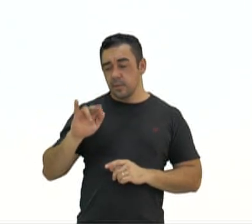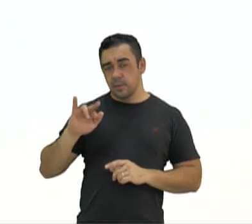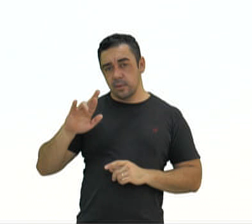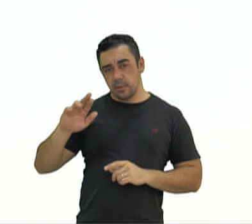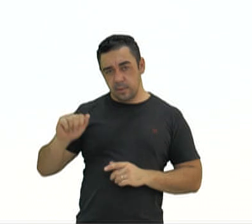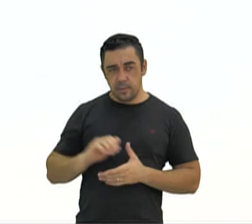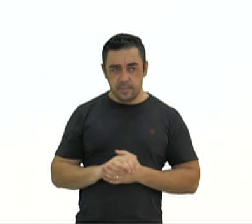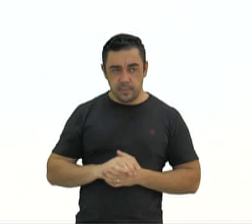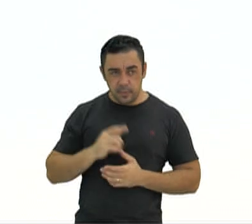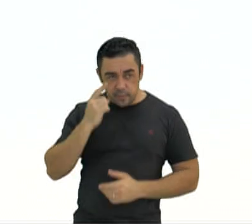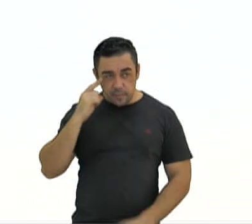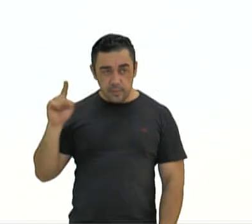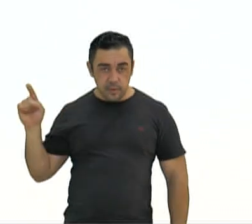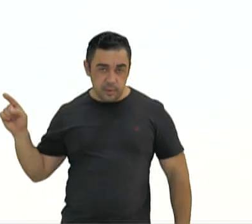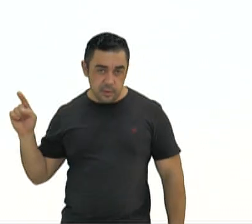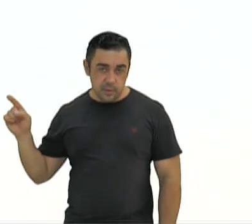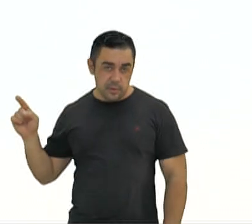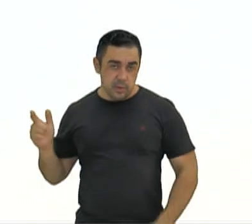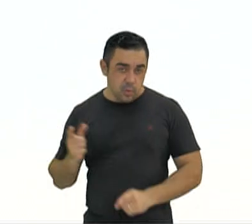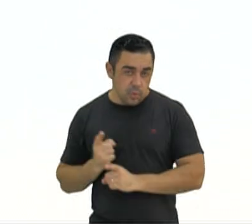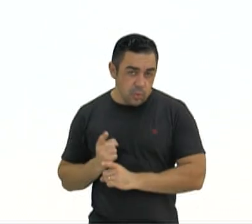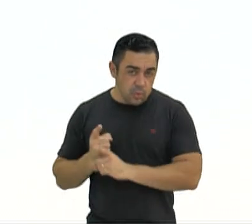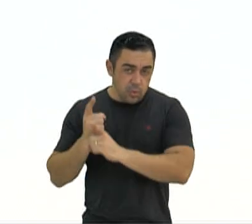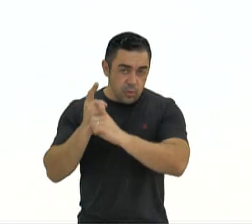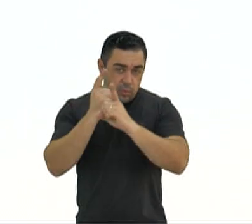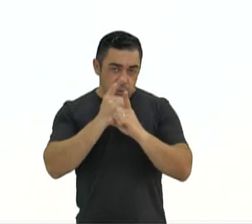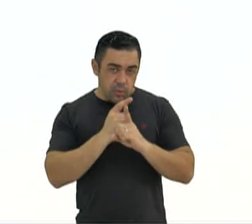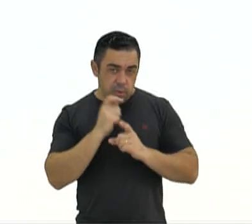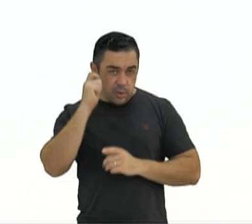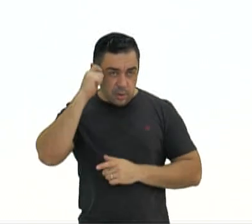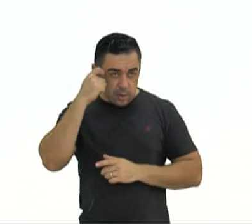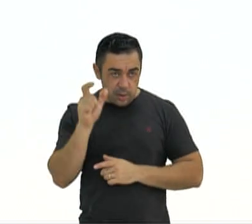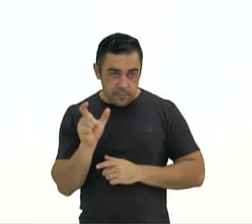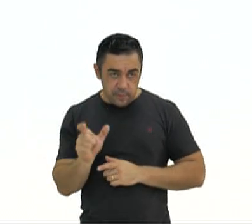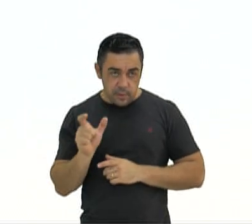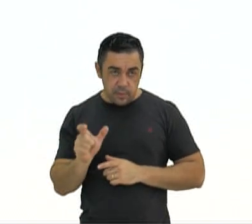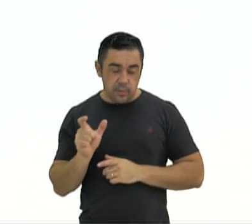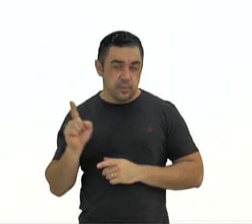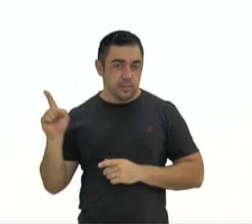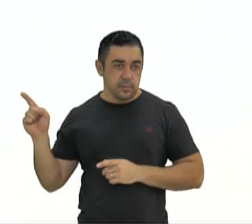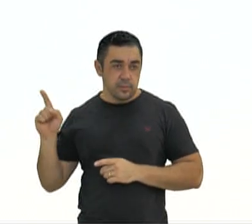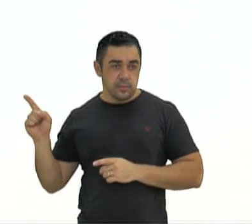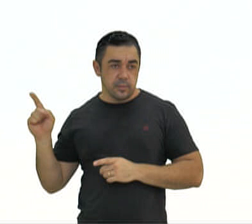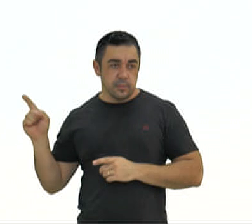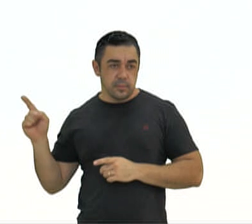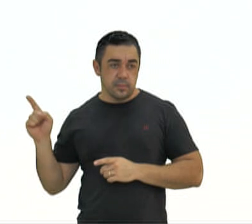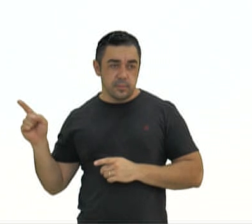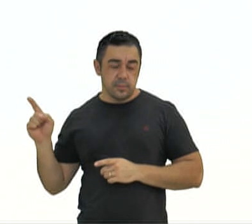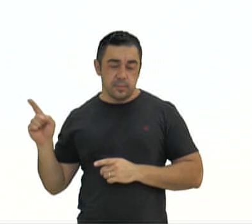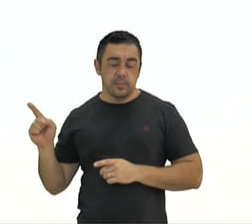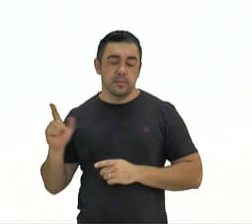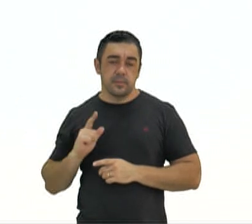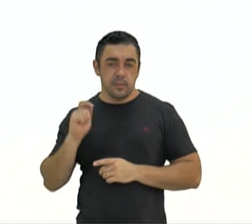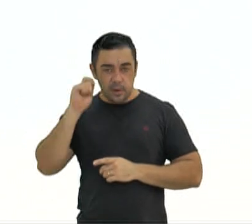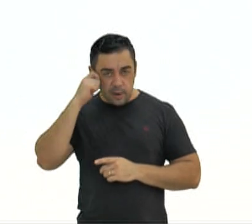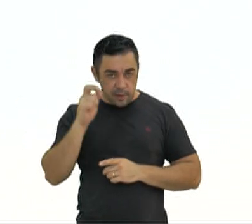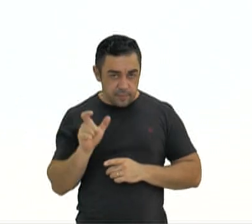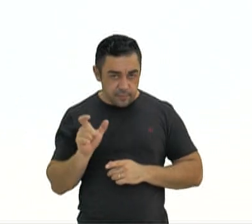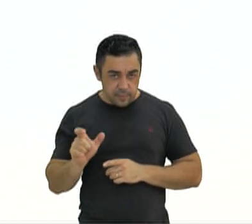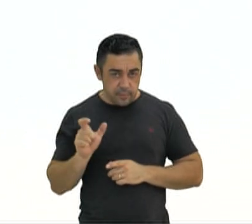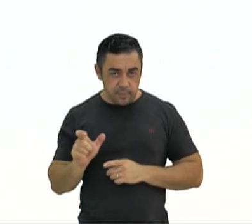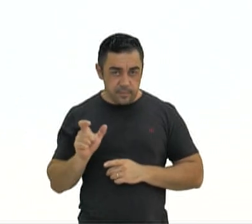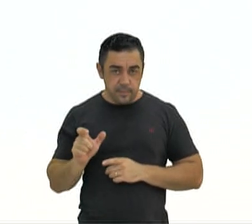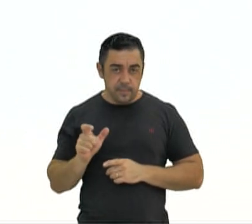observamos o potencial das jazidas de carvão. Vejam que destacamos aqui a existência do carvão mineral,